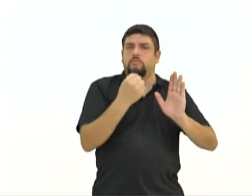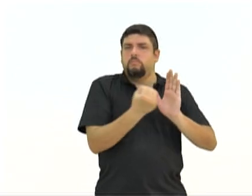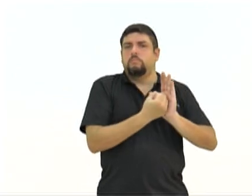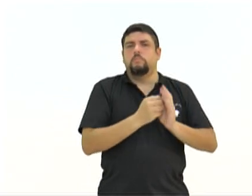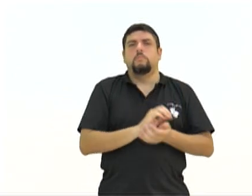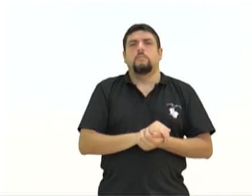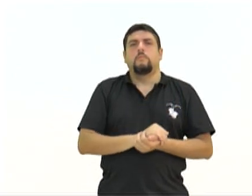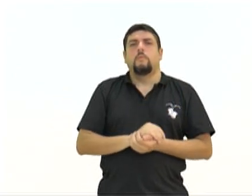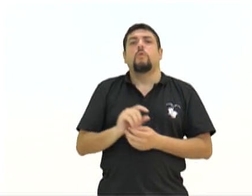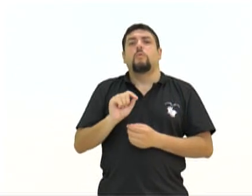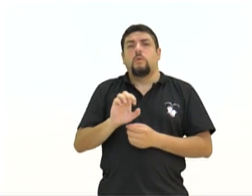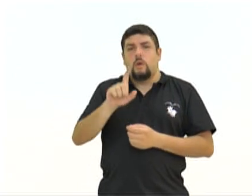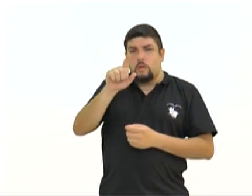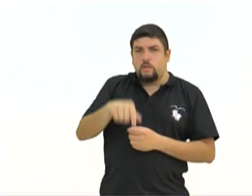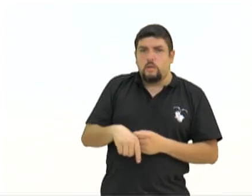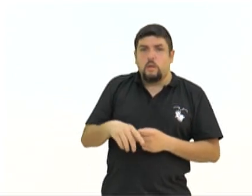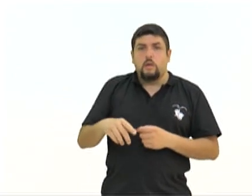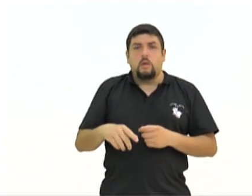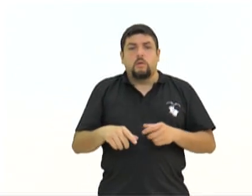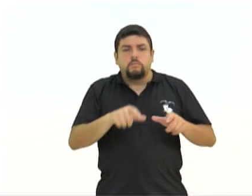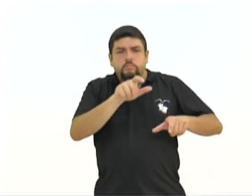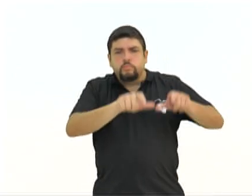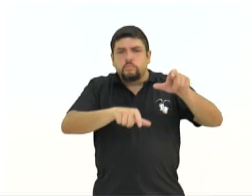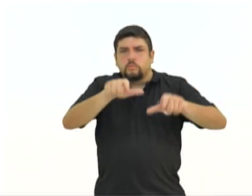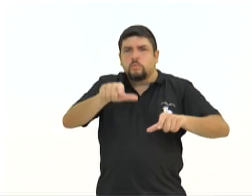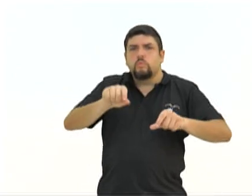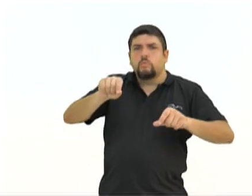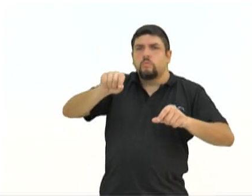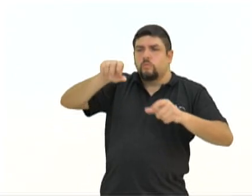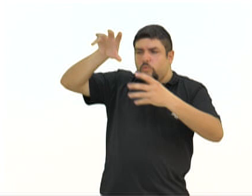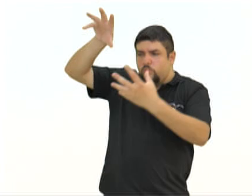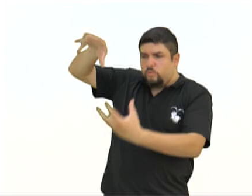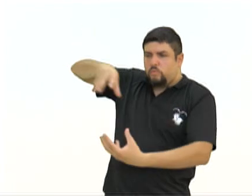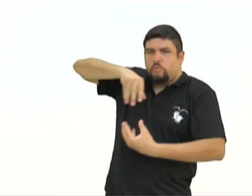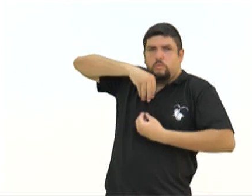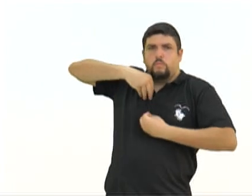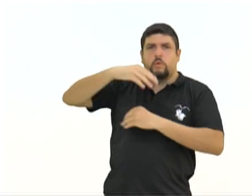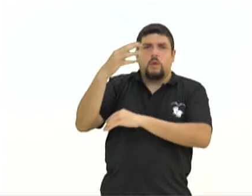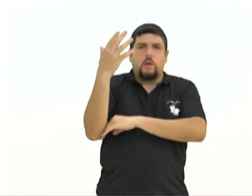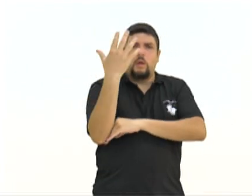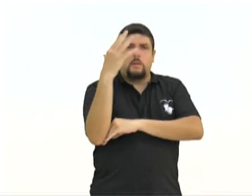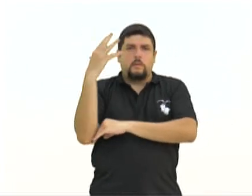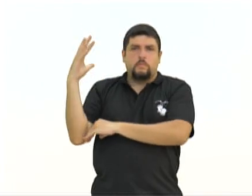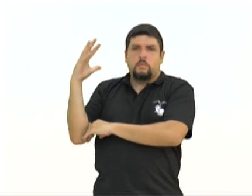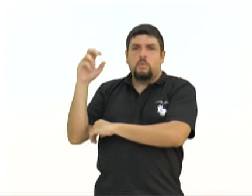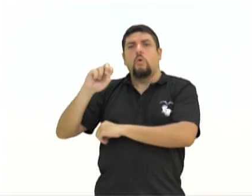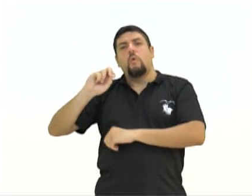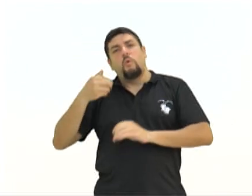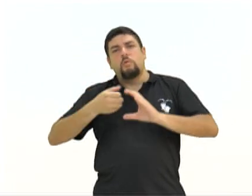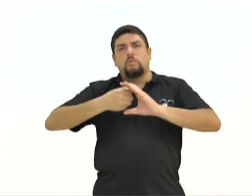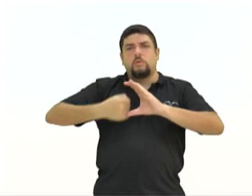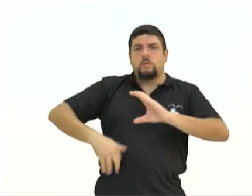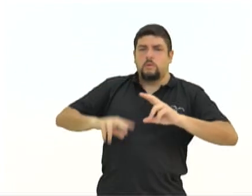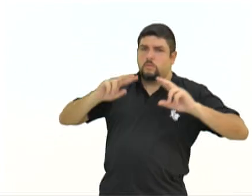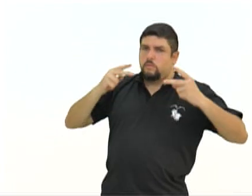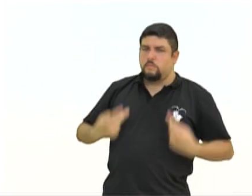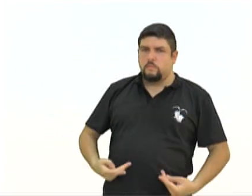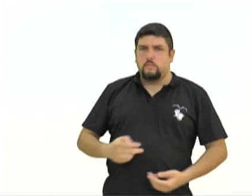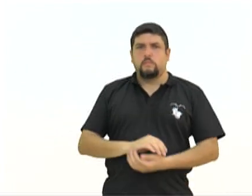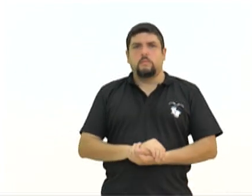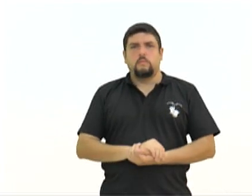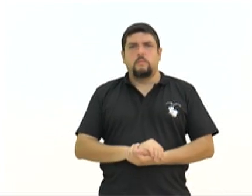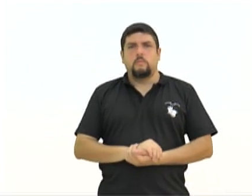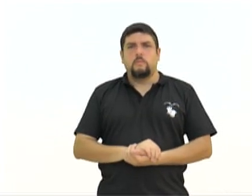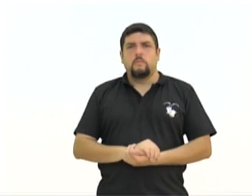que incorporam as forças da natureza e as características humanas. Também pode se tratar de algo ou alguém